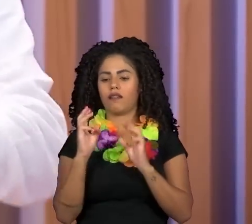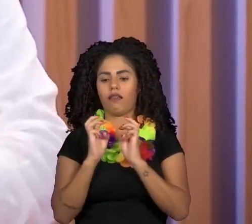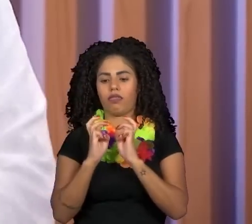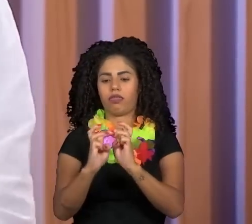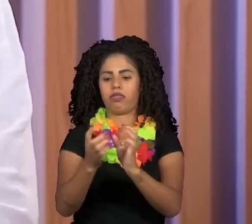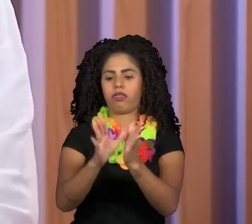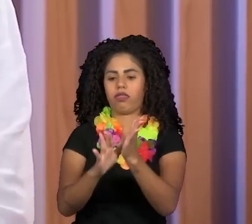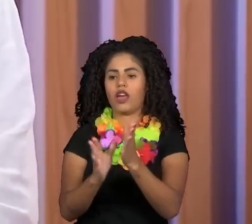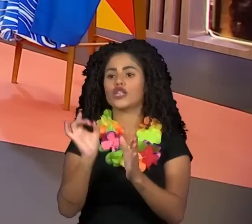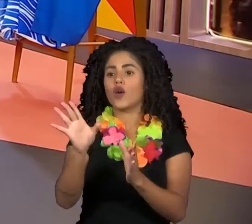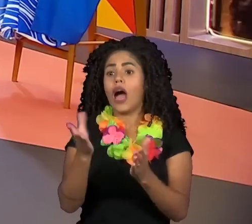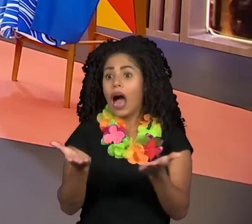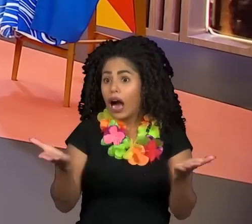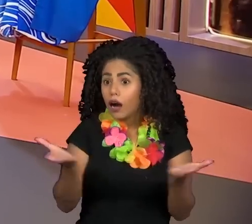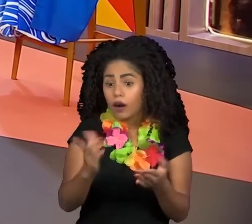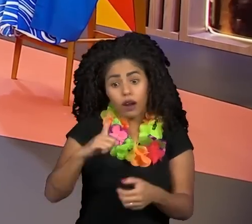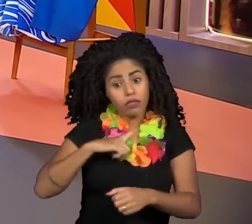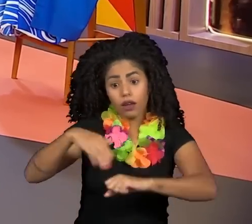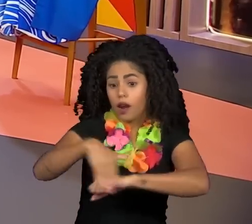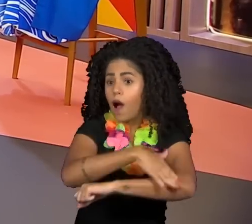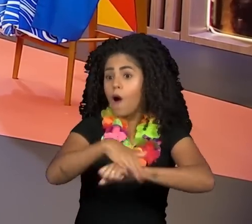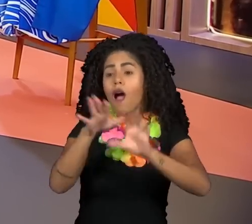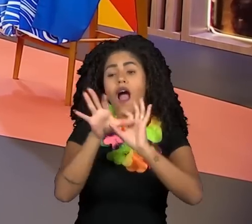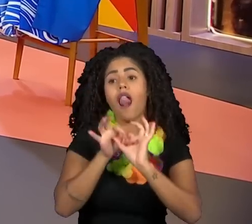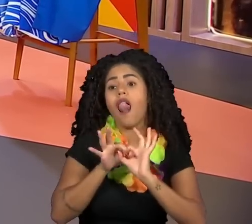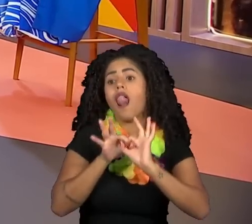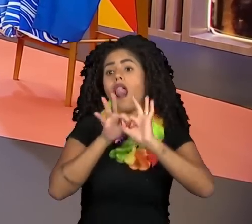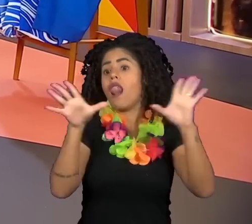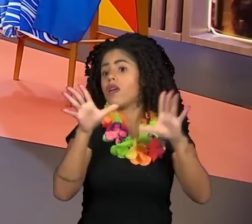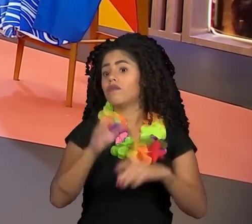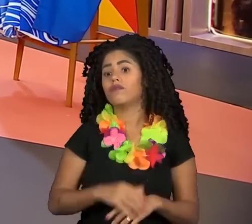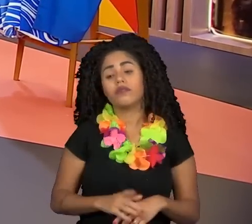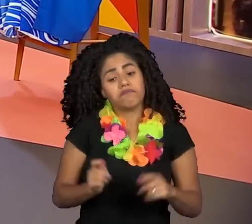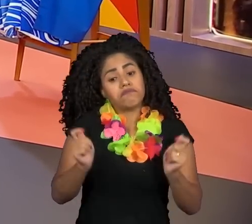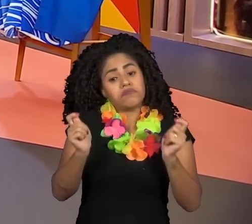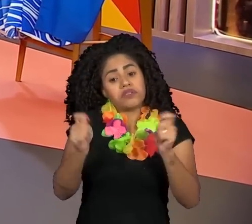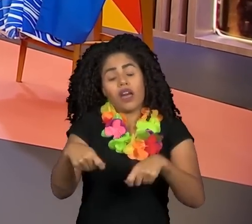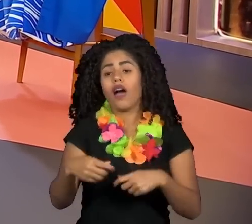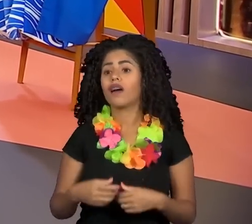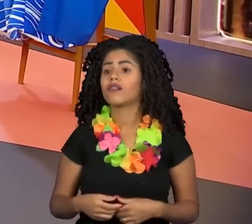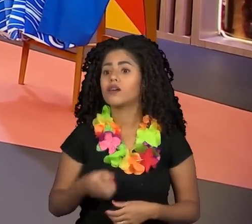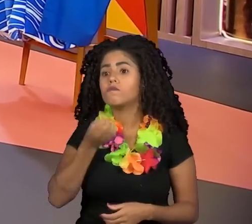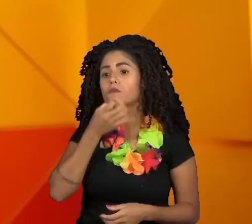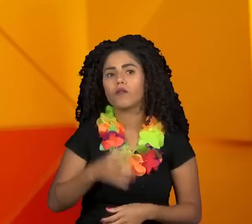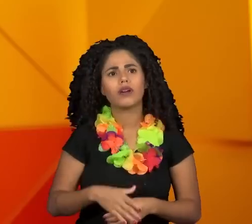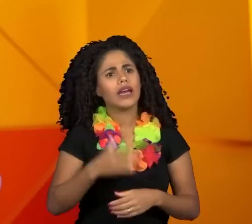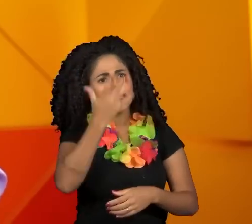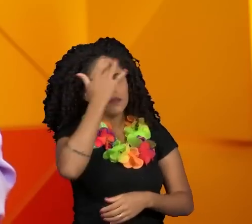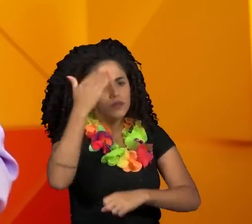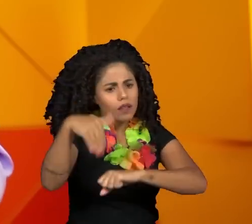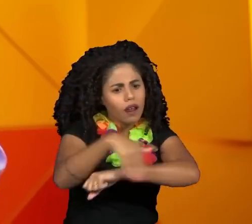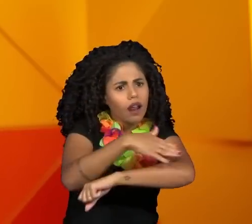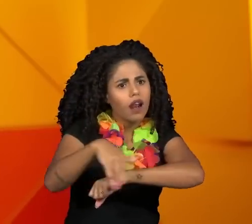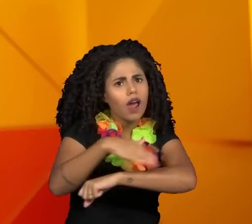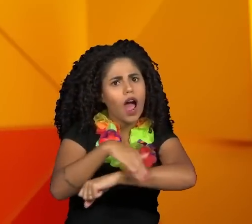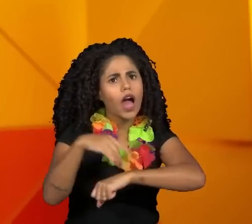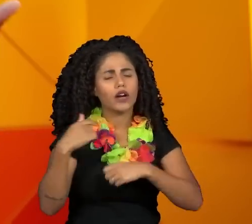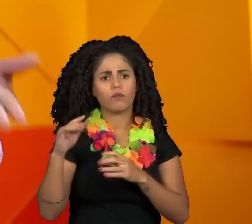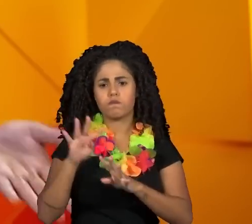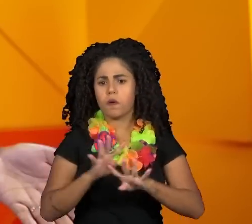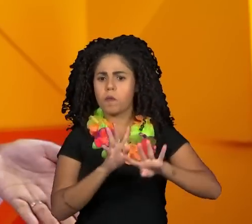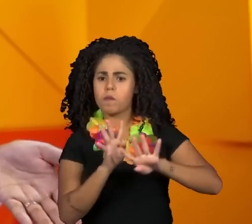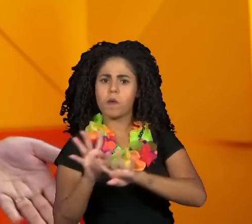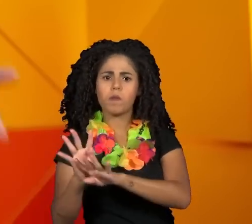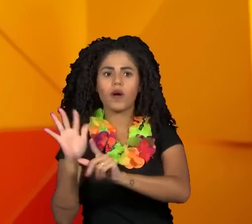uma ocupação das ruas de São Paulo, nos 4 cantos da cidade, e o povo está na rua, né? Isso povo na rua. E aí, Cláudia, esse povo na rua faz um impacto